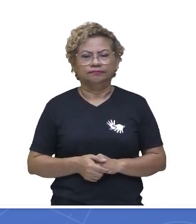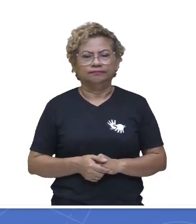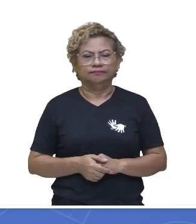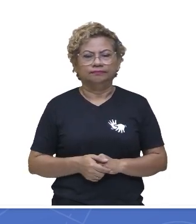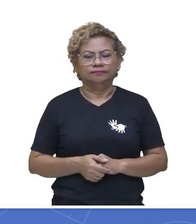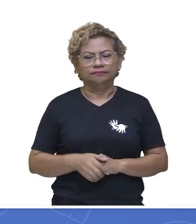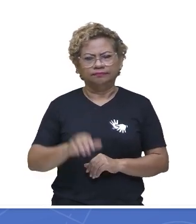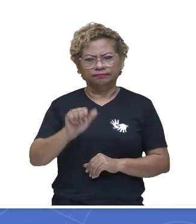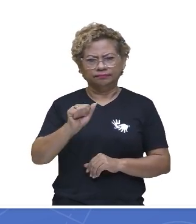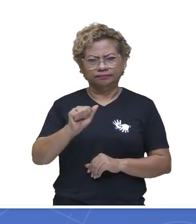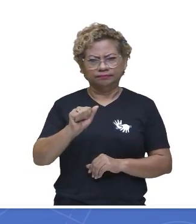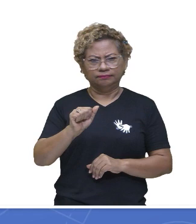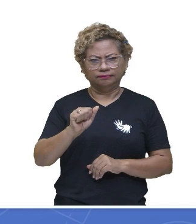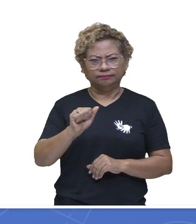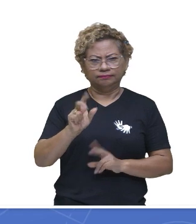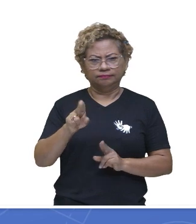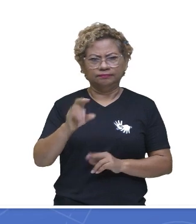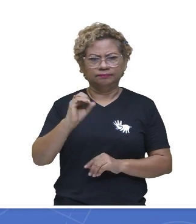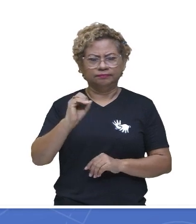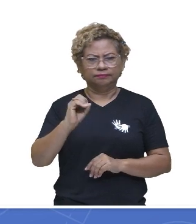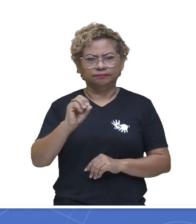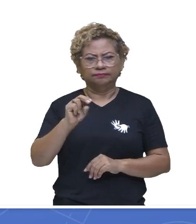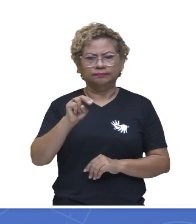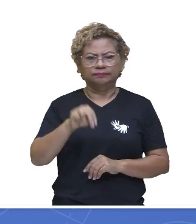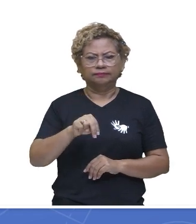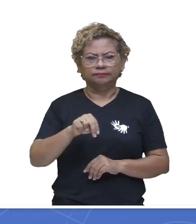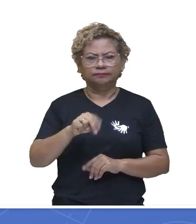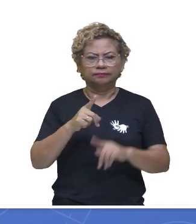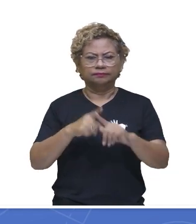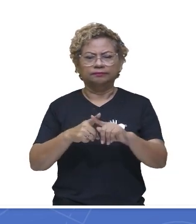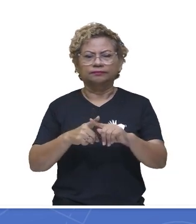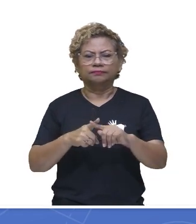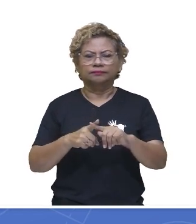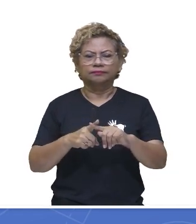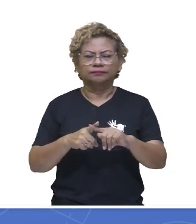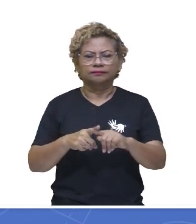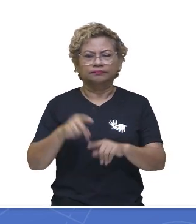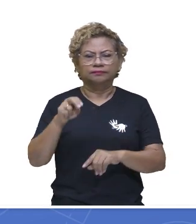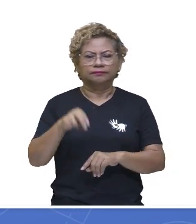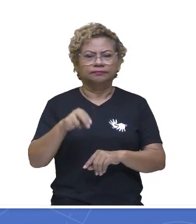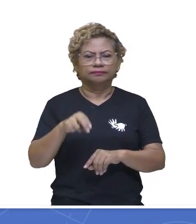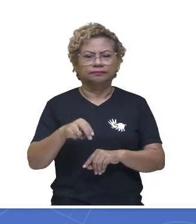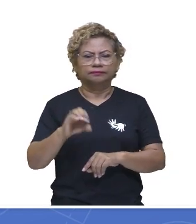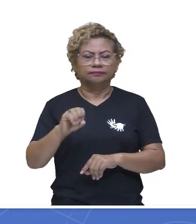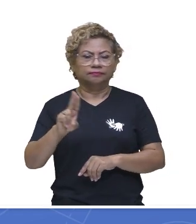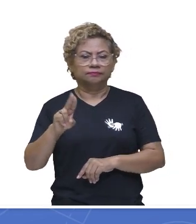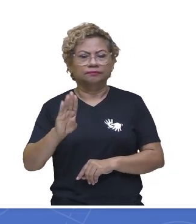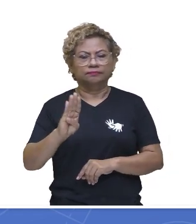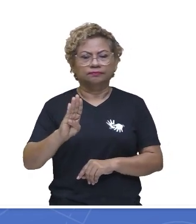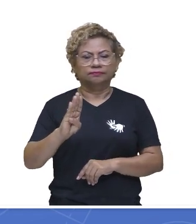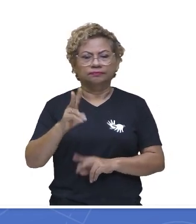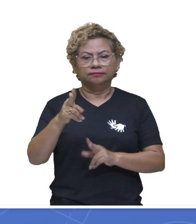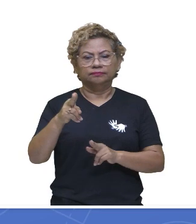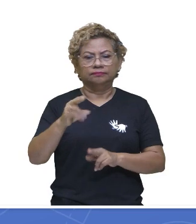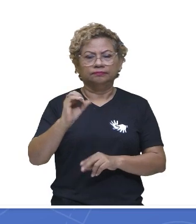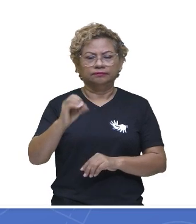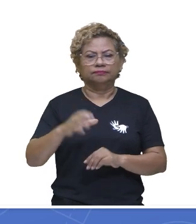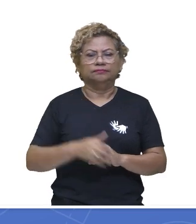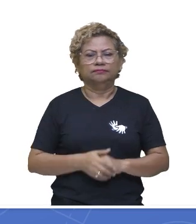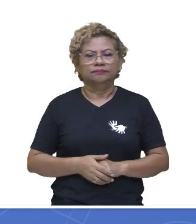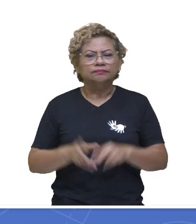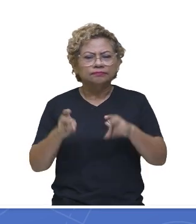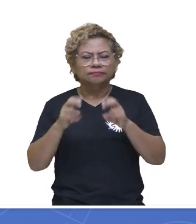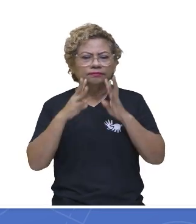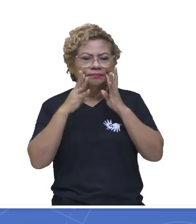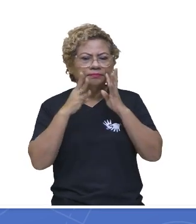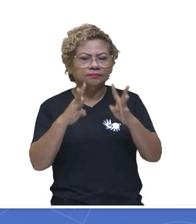0, tá? Ou B igual a 0. Ok? Pessoal, então vocês viram que foi uma aula